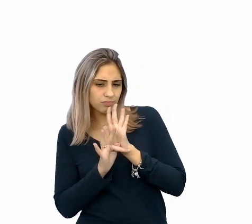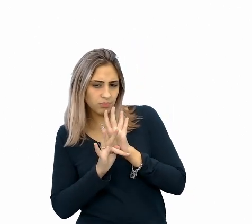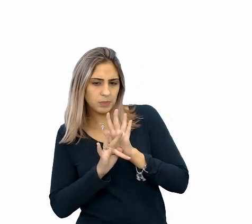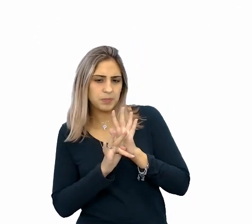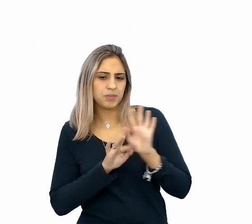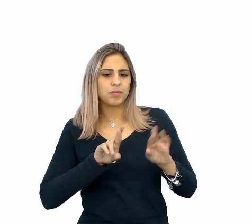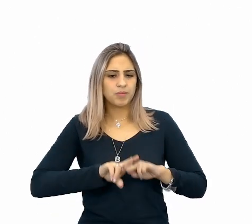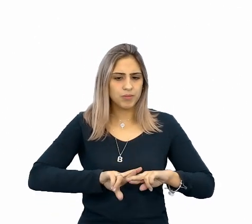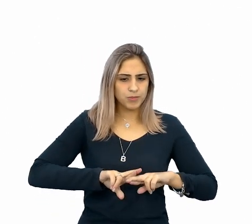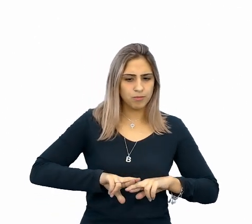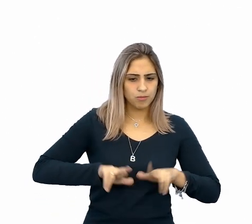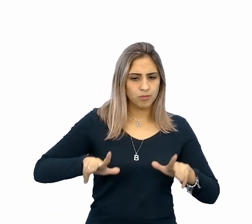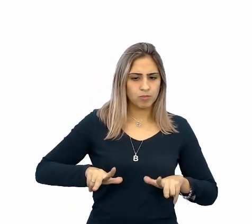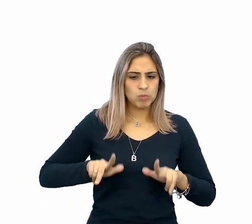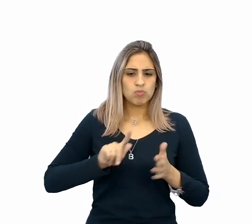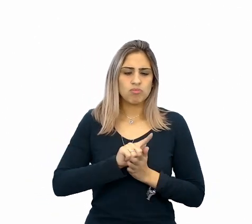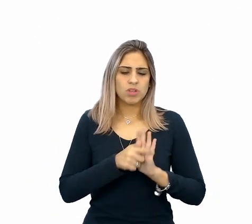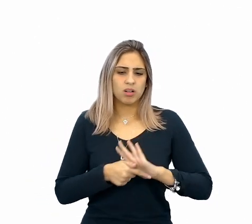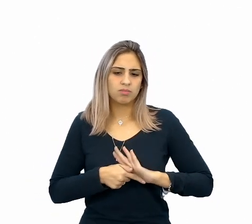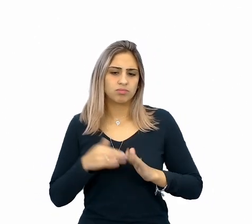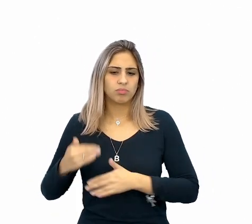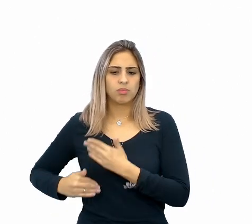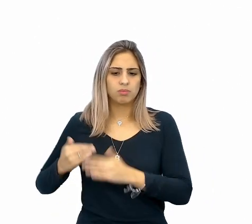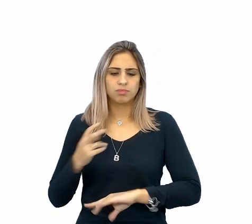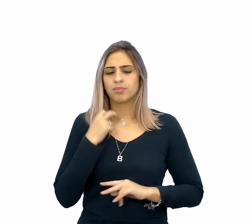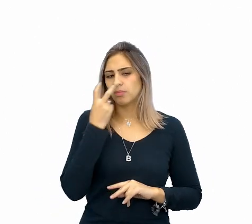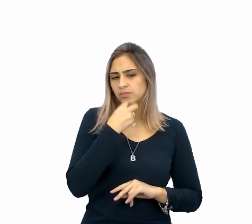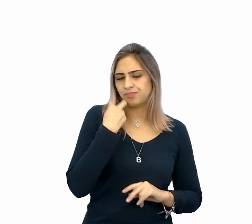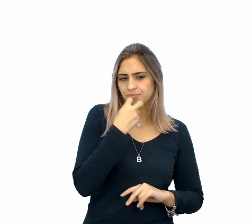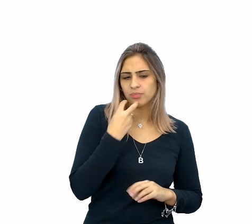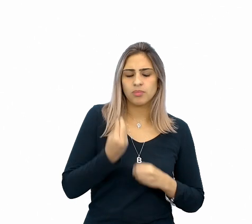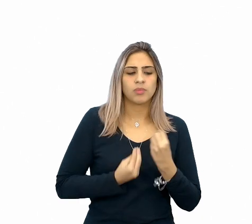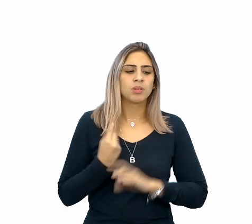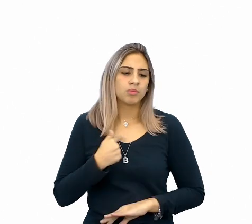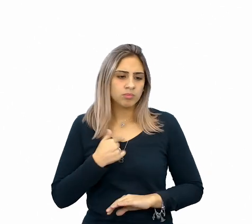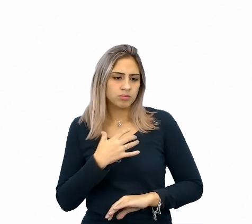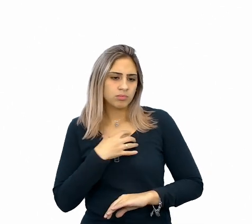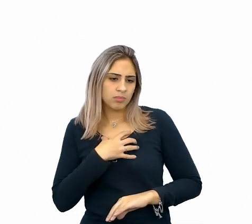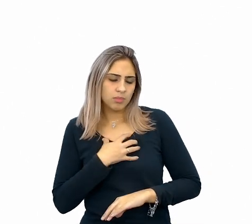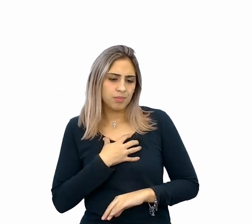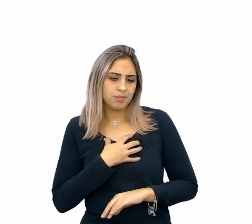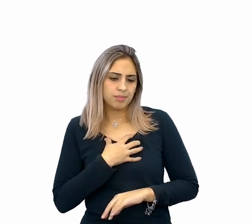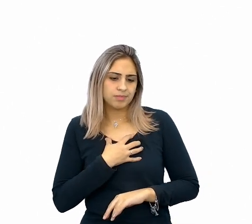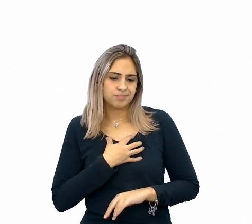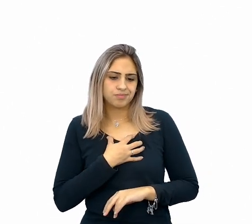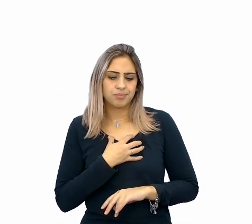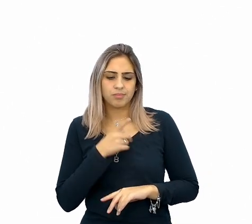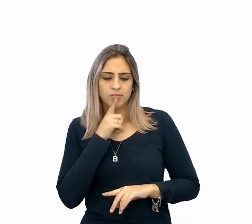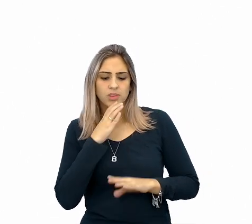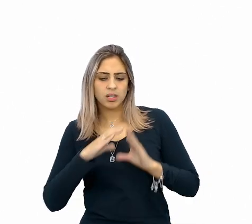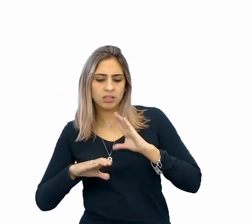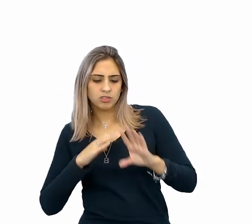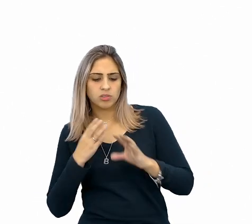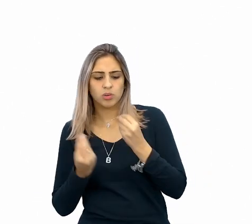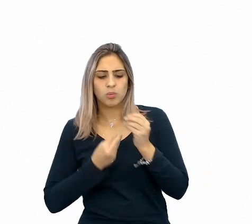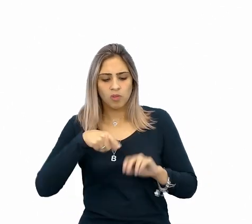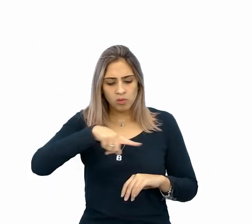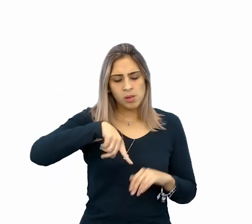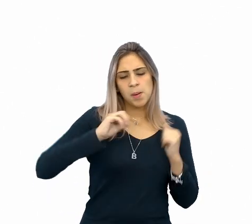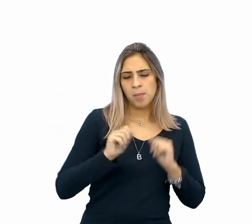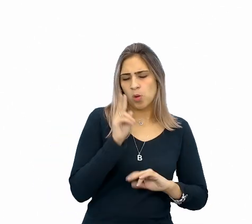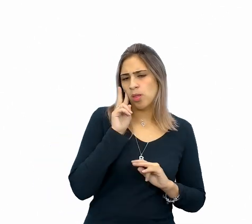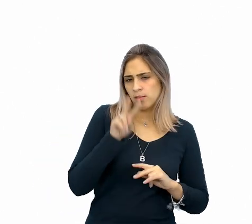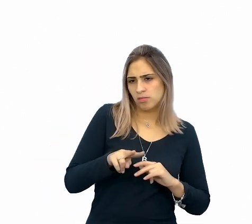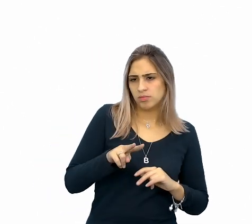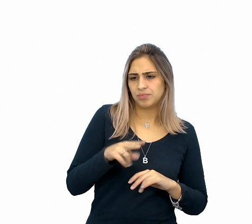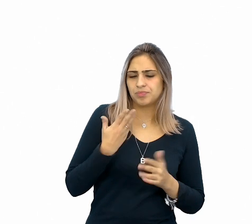de diferentes gêneros da tradição oral, né, como é o caso das quadrinhas e cantigas. E como vocês podem ver,